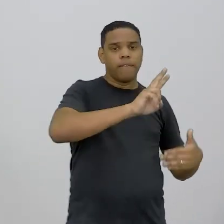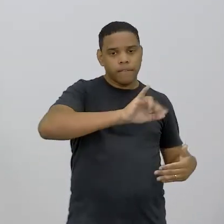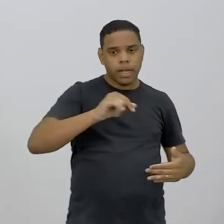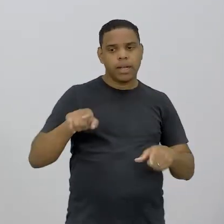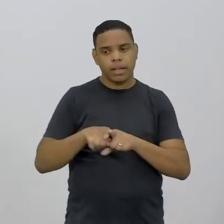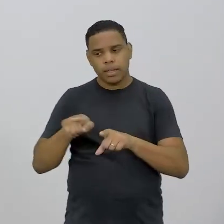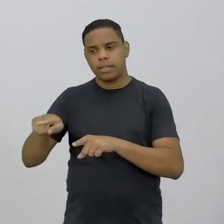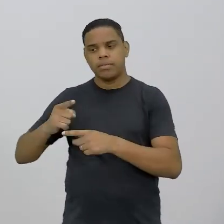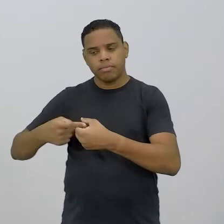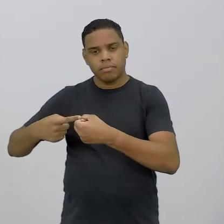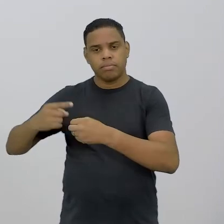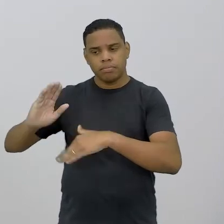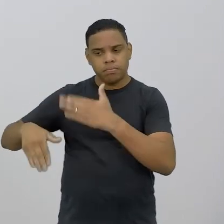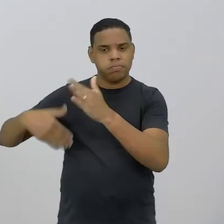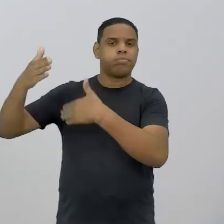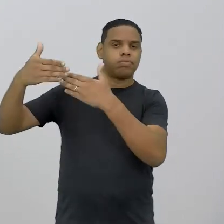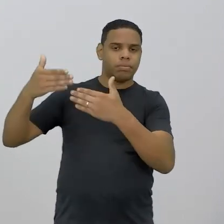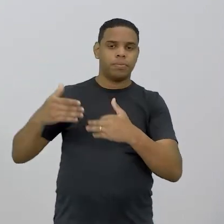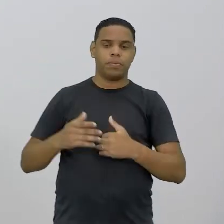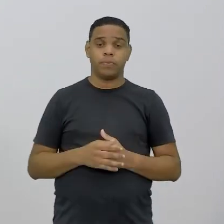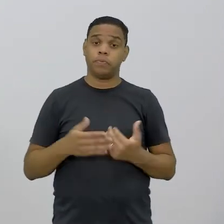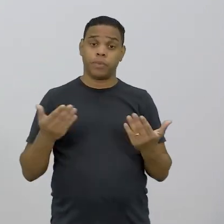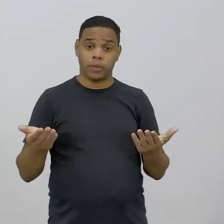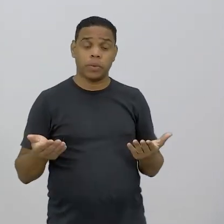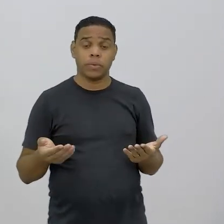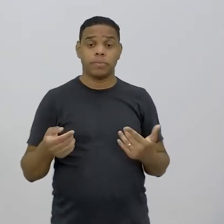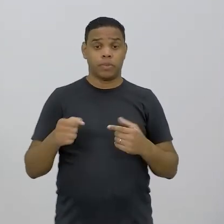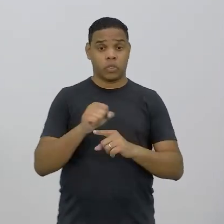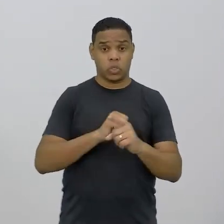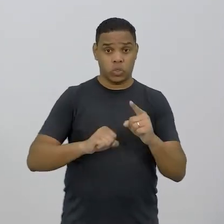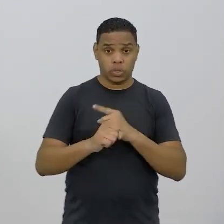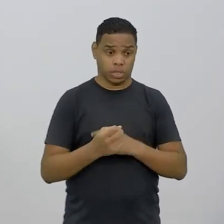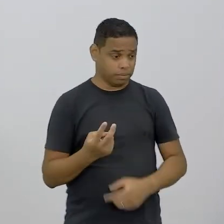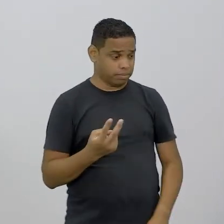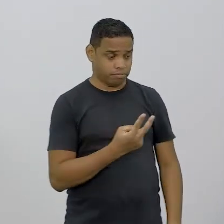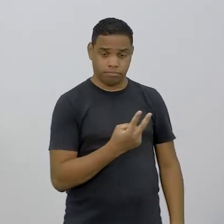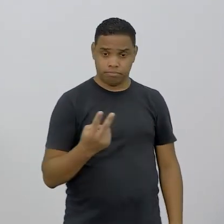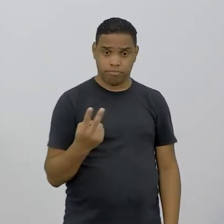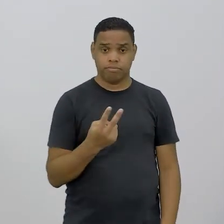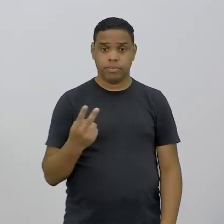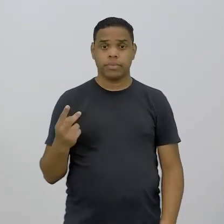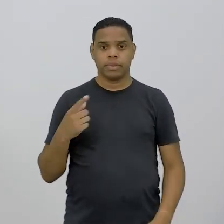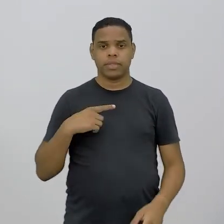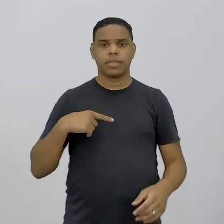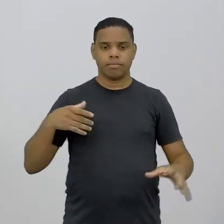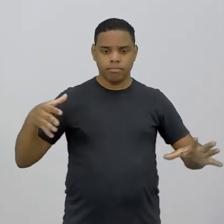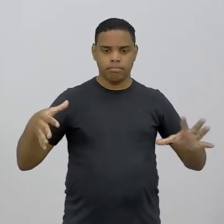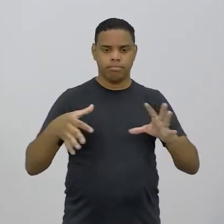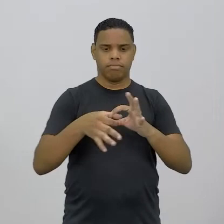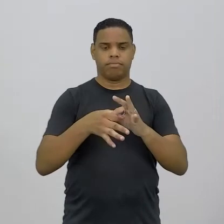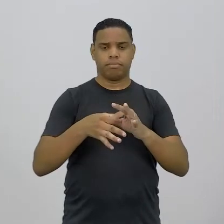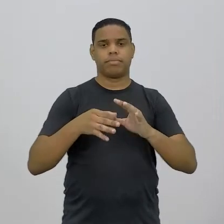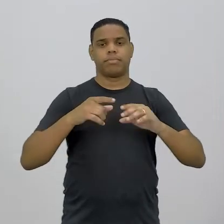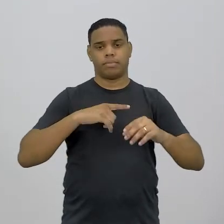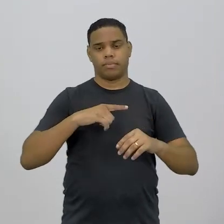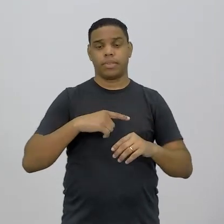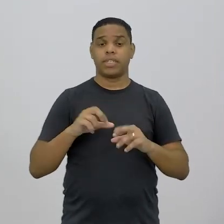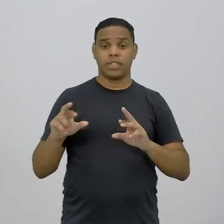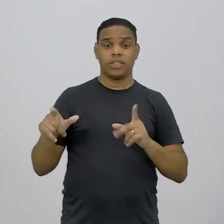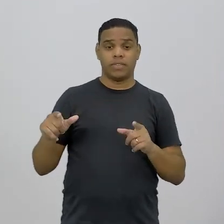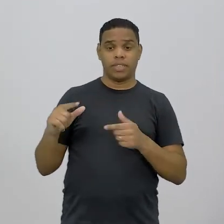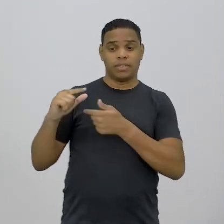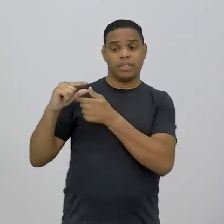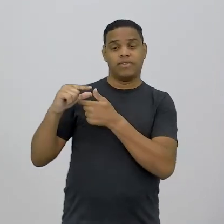tá? Então o que o Durkheim está dizendo é que nessas sociedades existe uma criação de vínculos que é diferente na